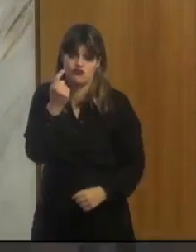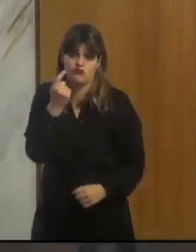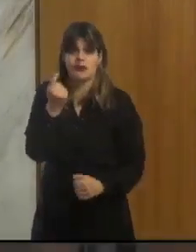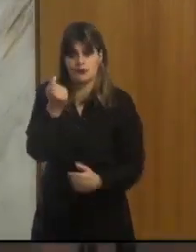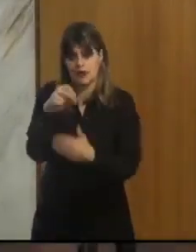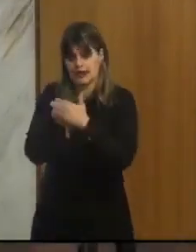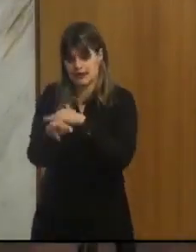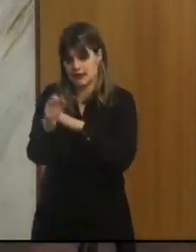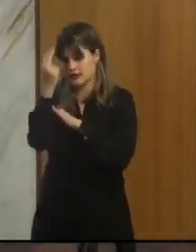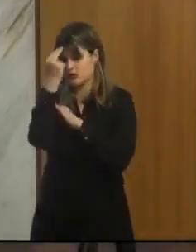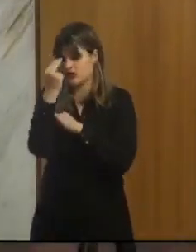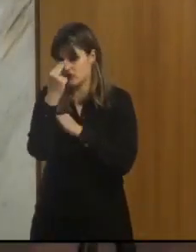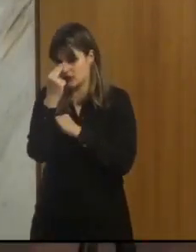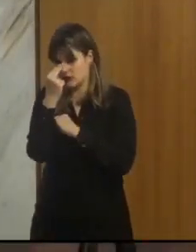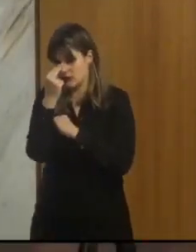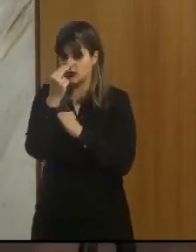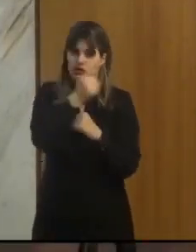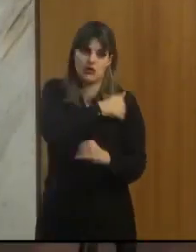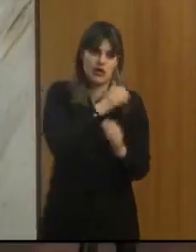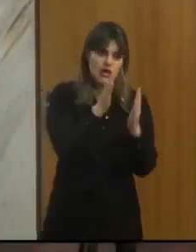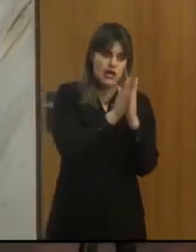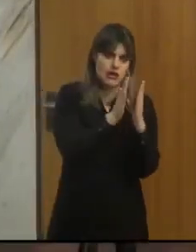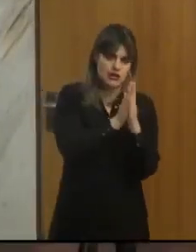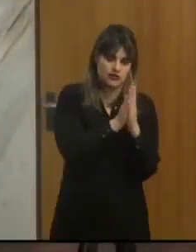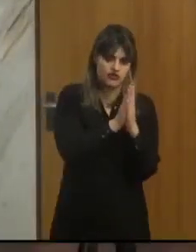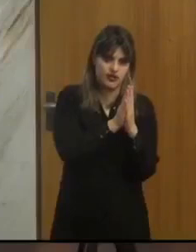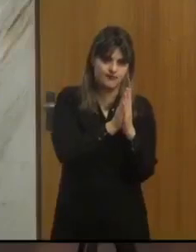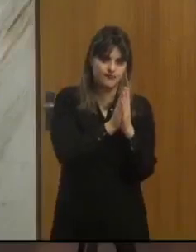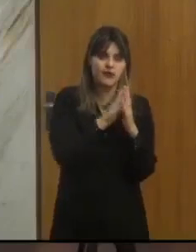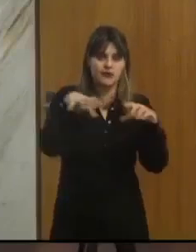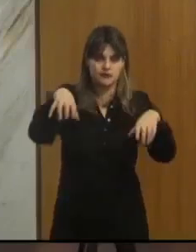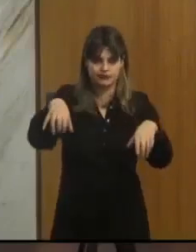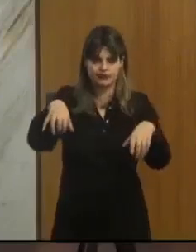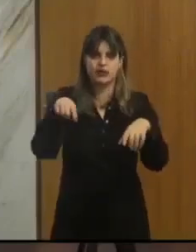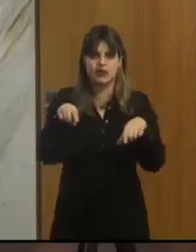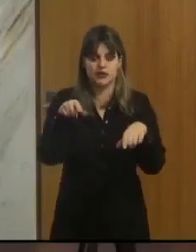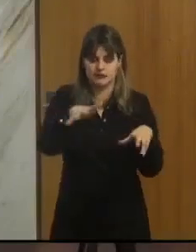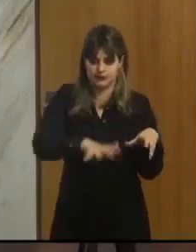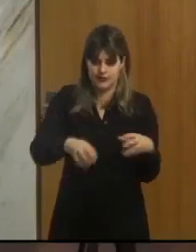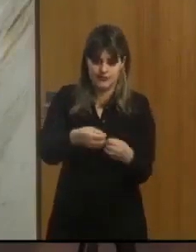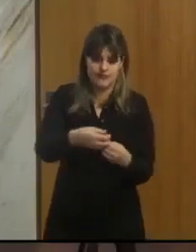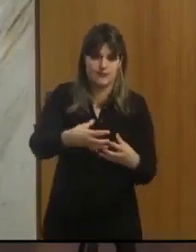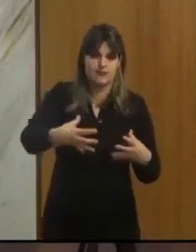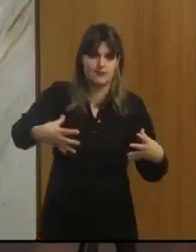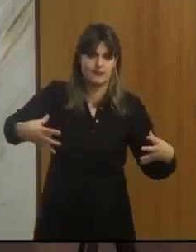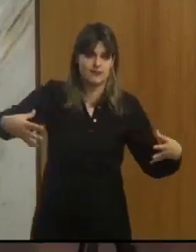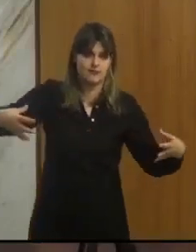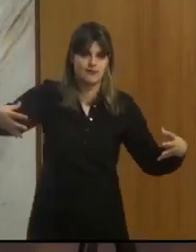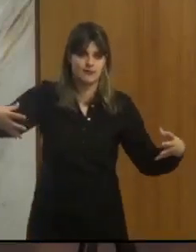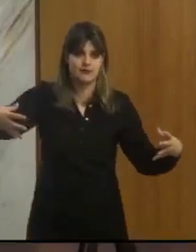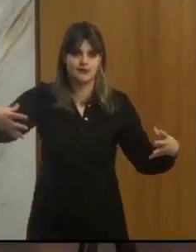castelo e a Igreja de São Tiago, por onde o aglomerado urbano da vila cresceu em direção